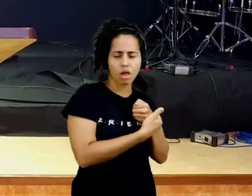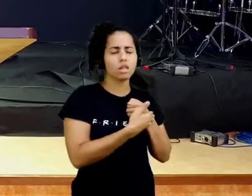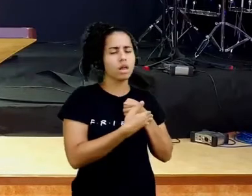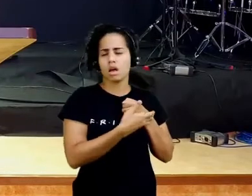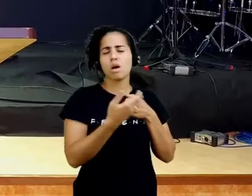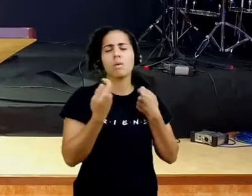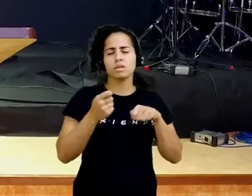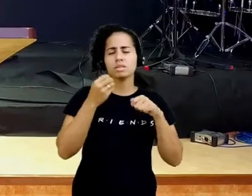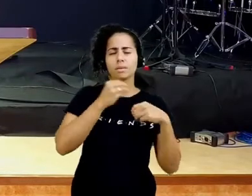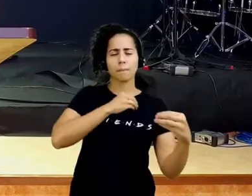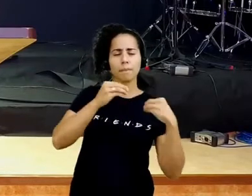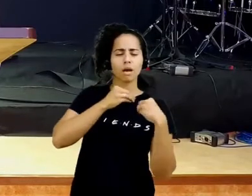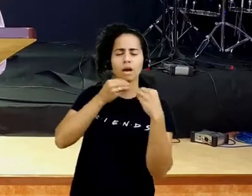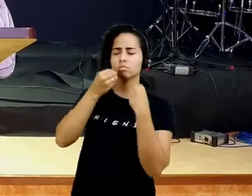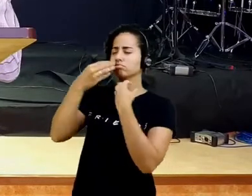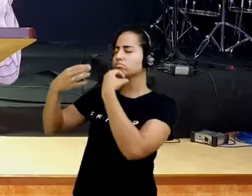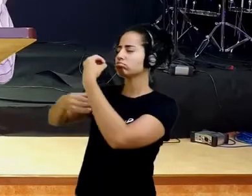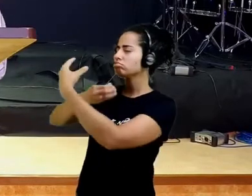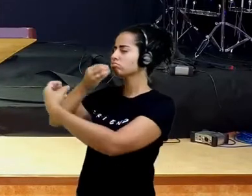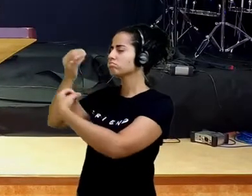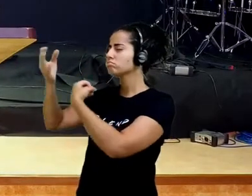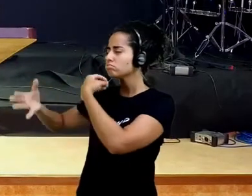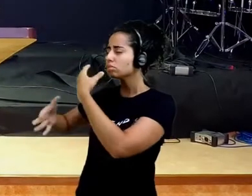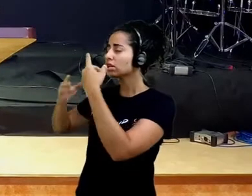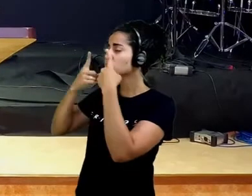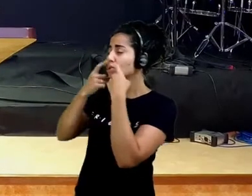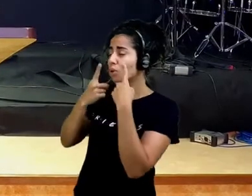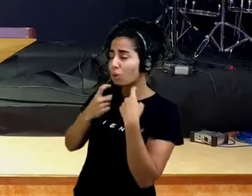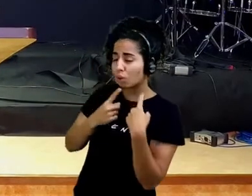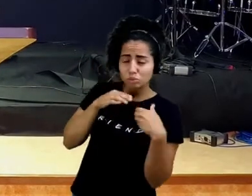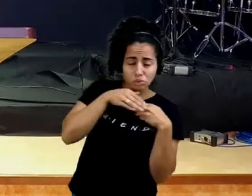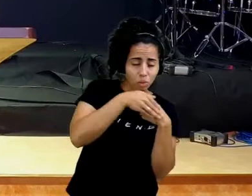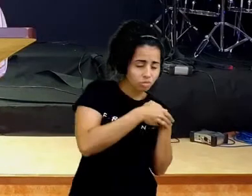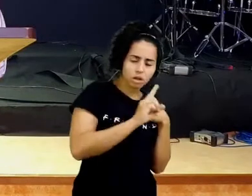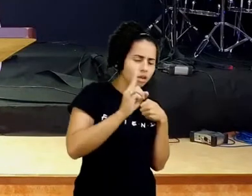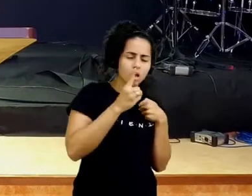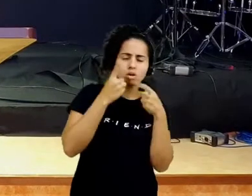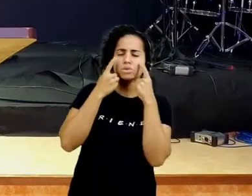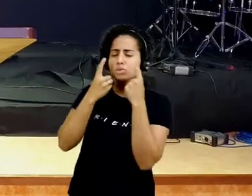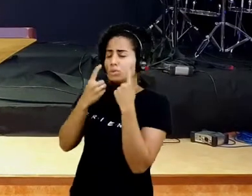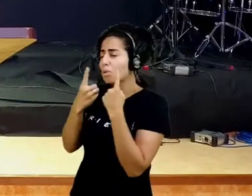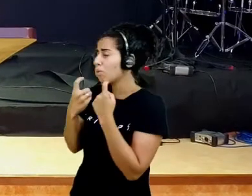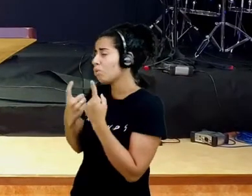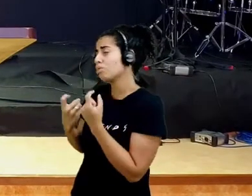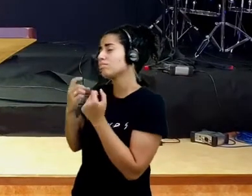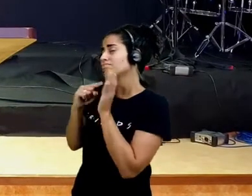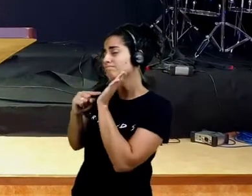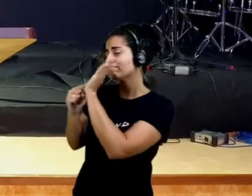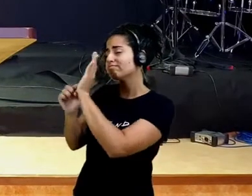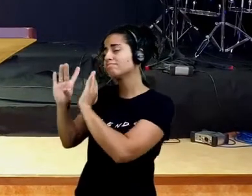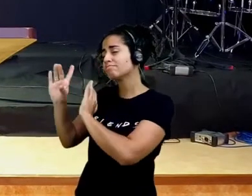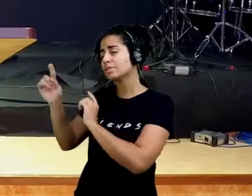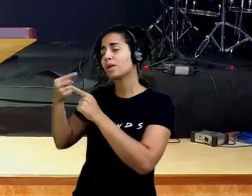Senhor, colocar nossas lamentações diante de Ti, na confiança e na esperança, que